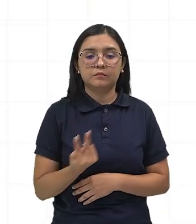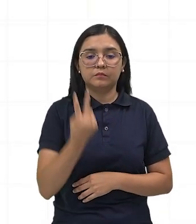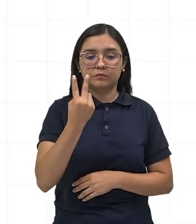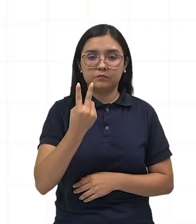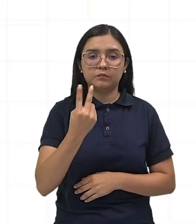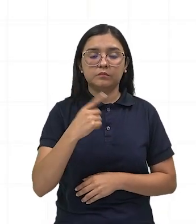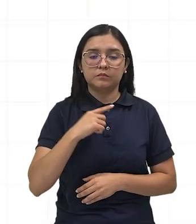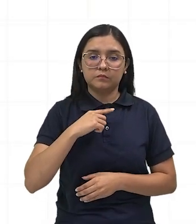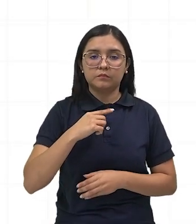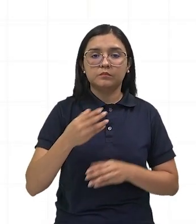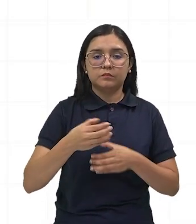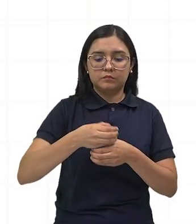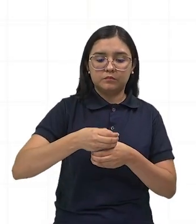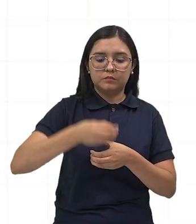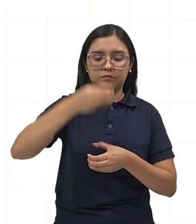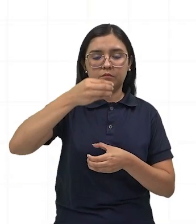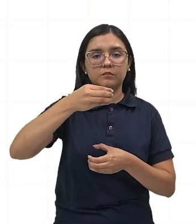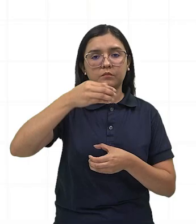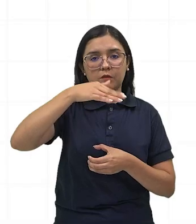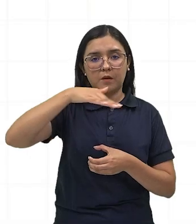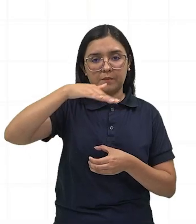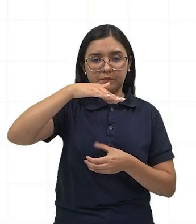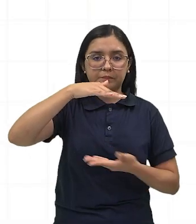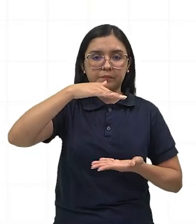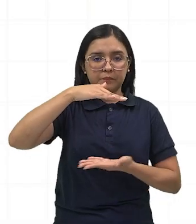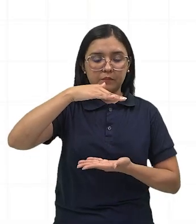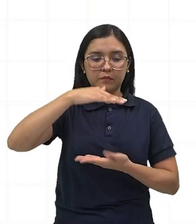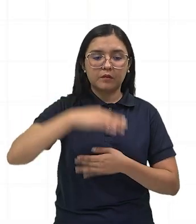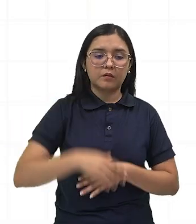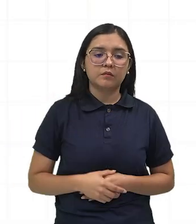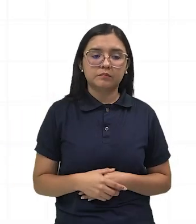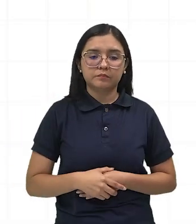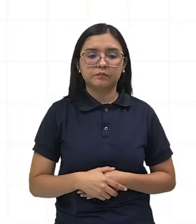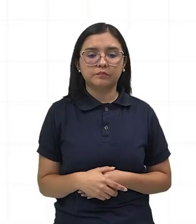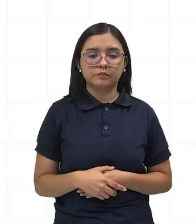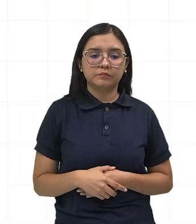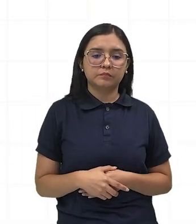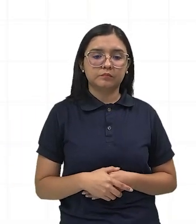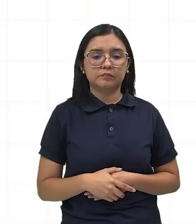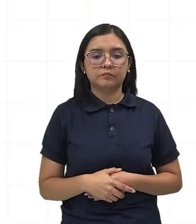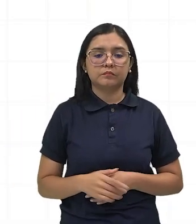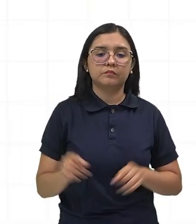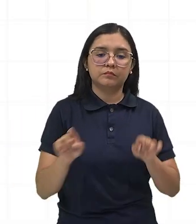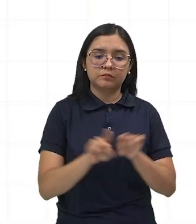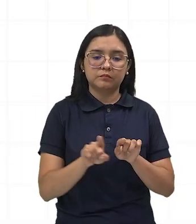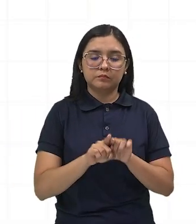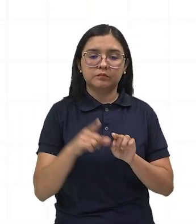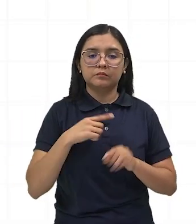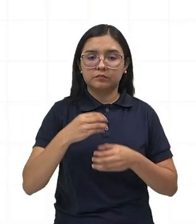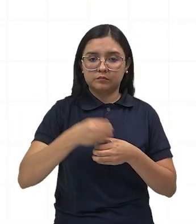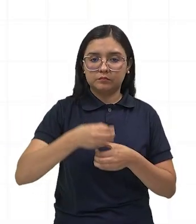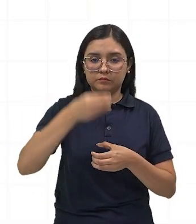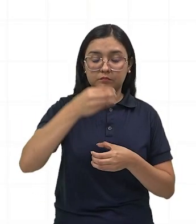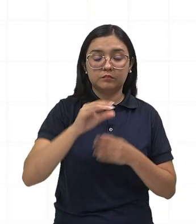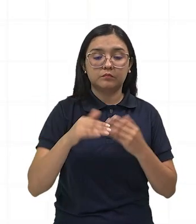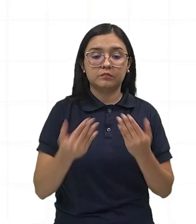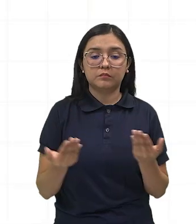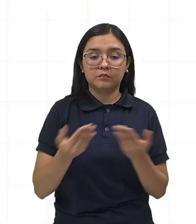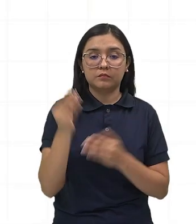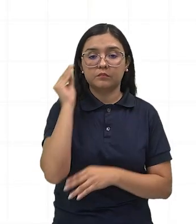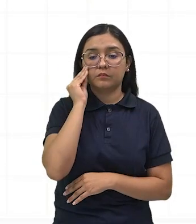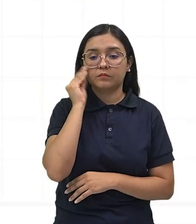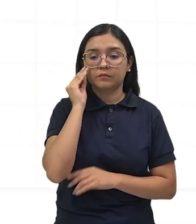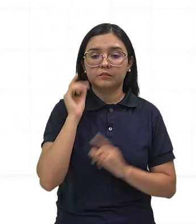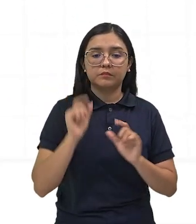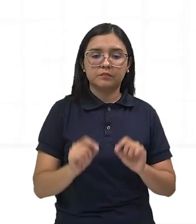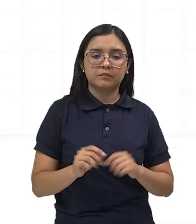bases circulares, a área lateral que liga esses dois círculos. Então, olha, vamos